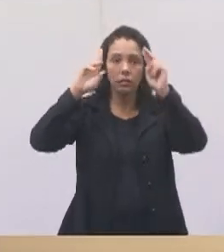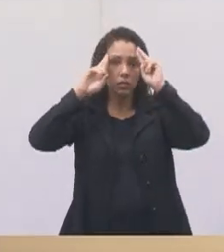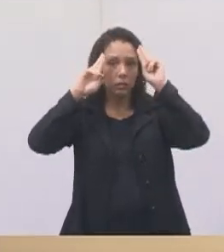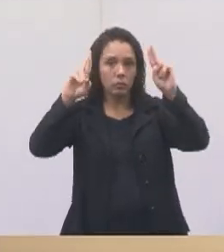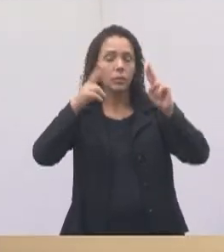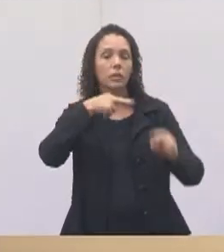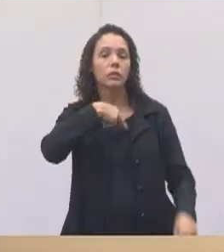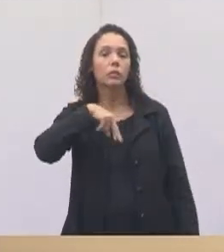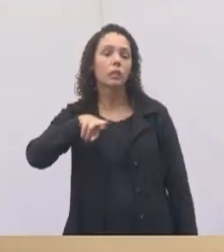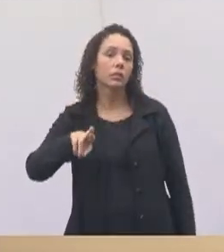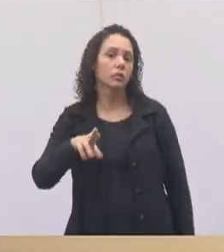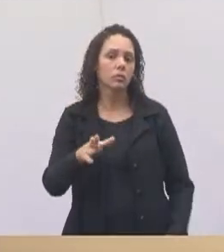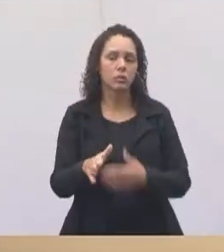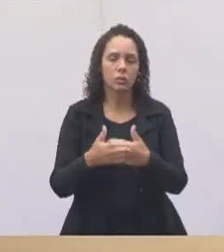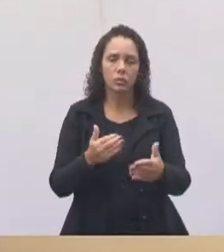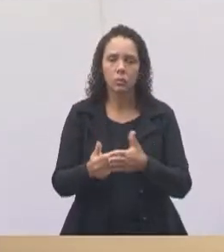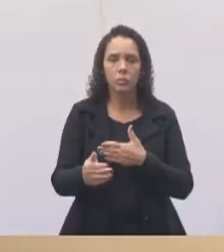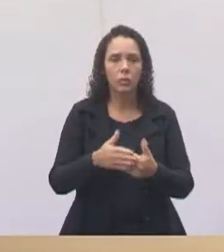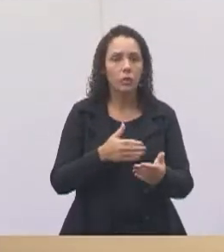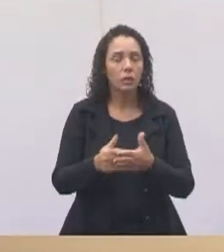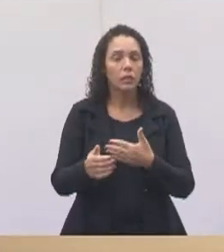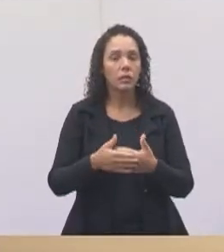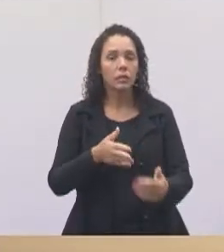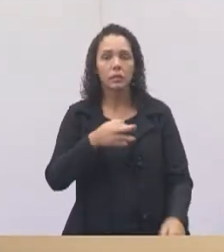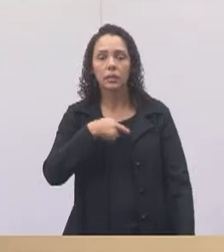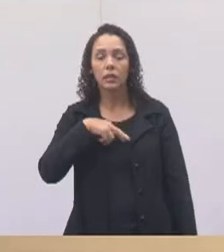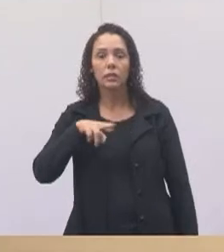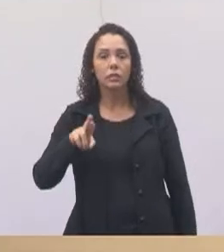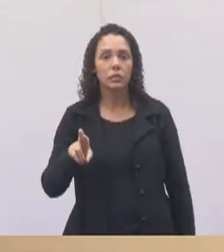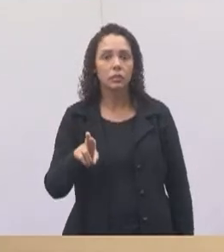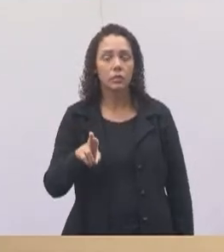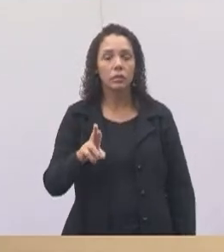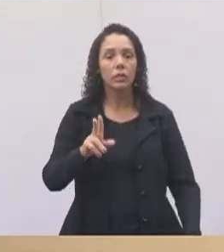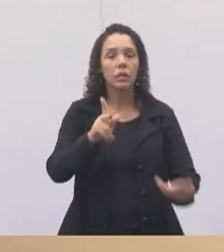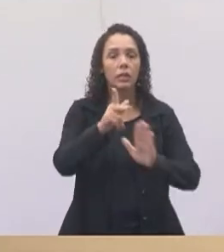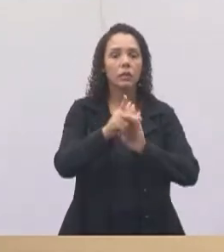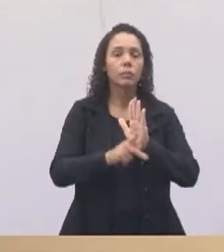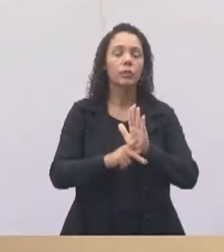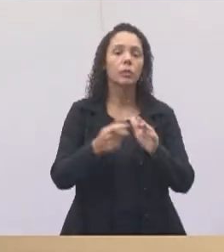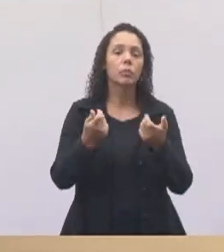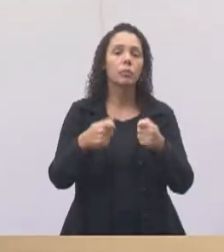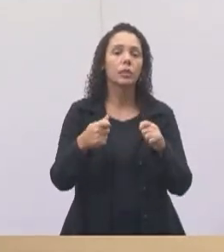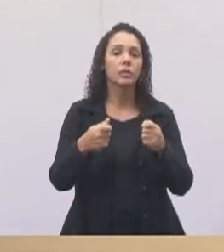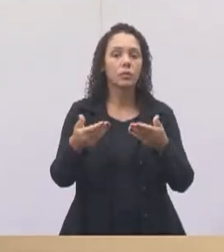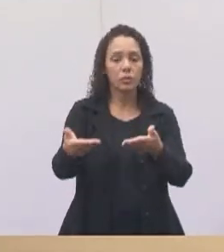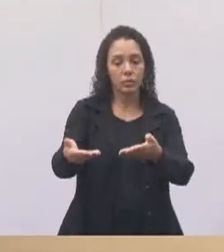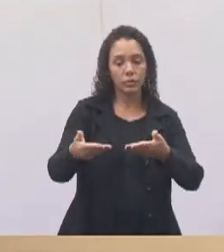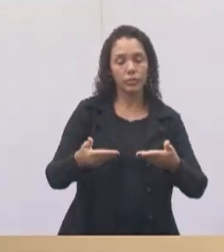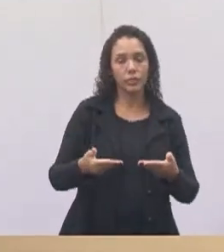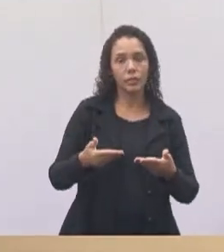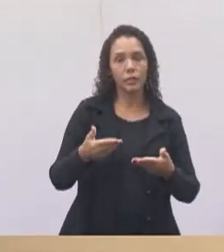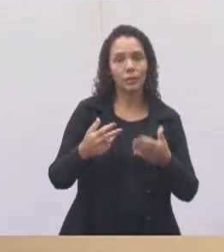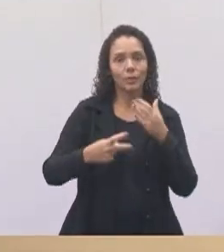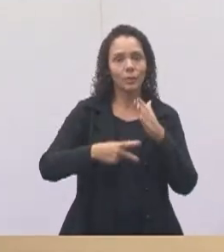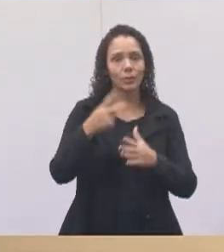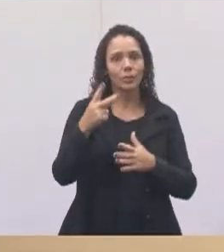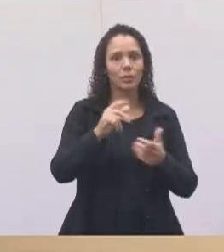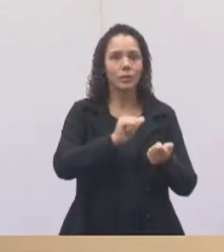à religião, seja ela qual for a sua, esse projeto, Roberto, precisou vir para essa casa com 2